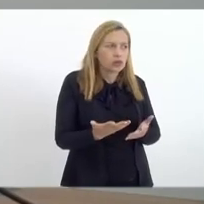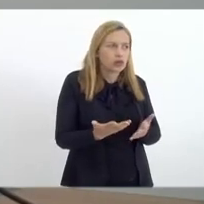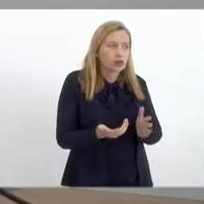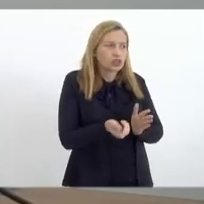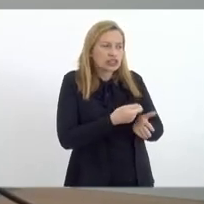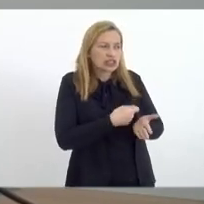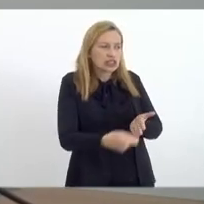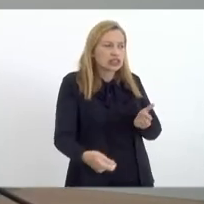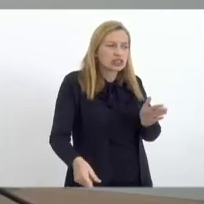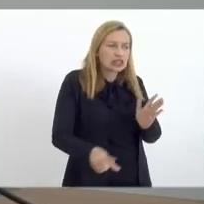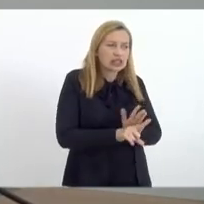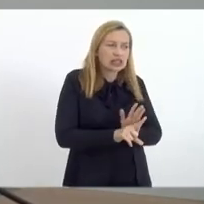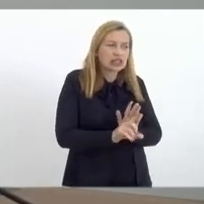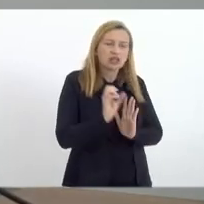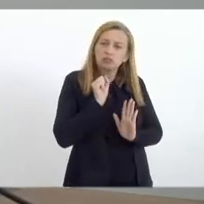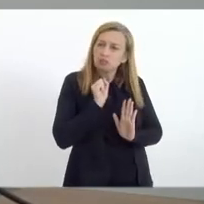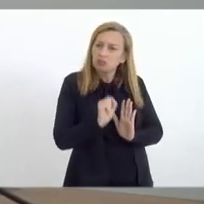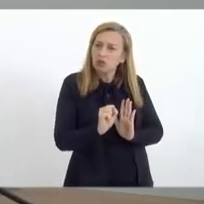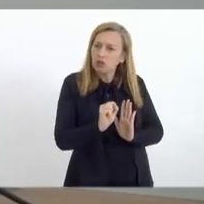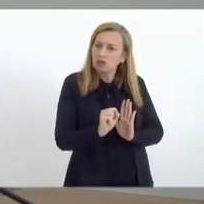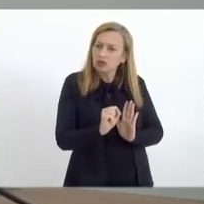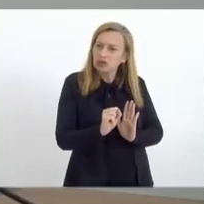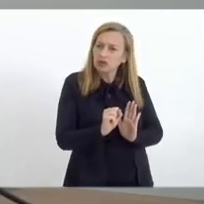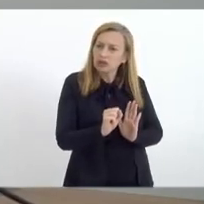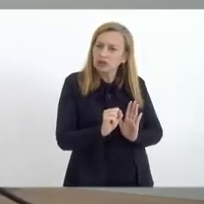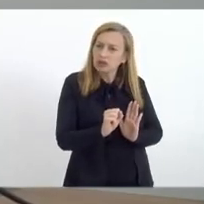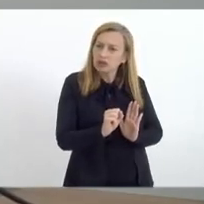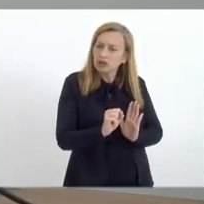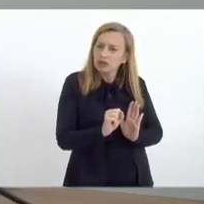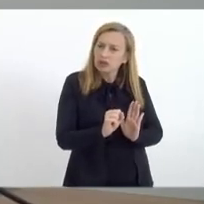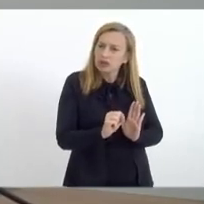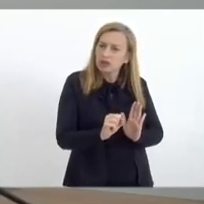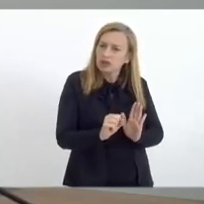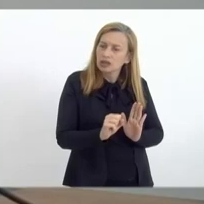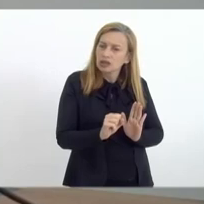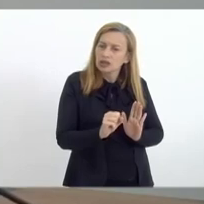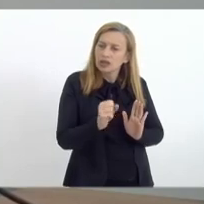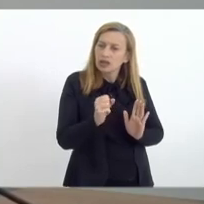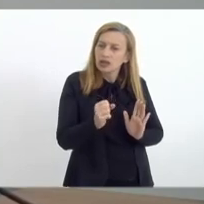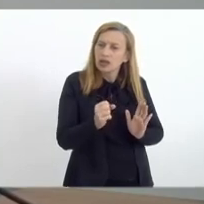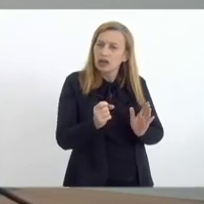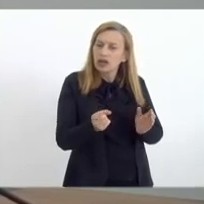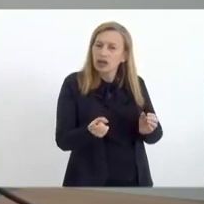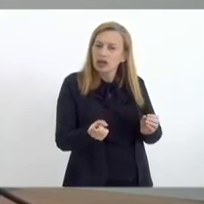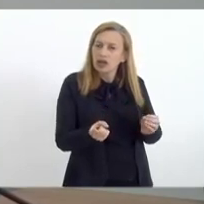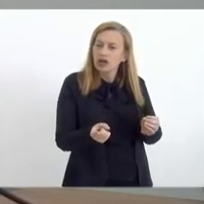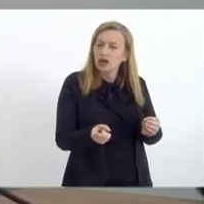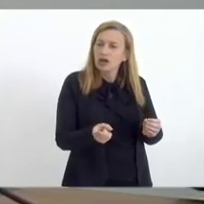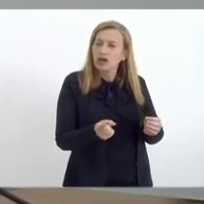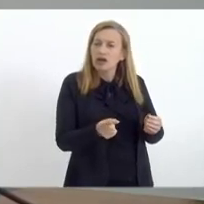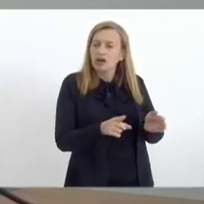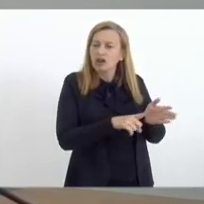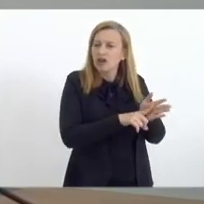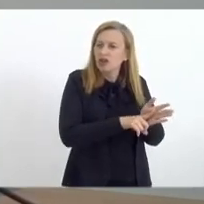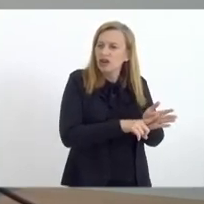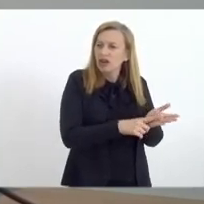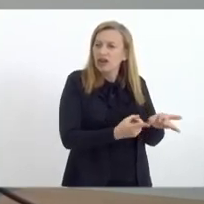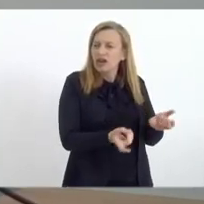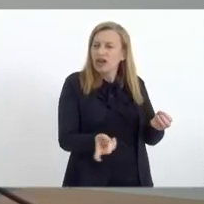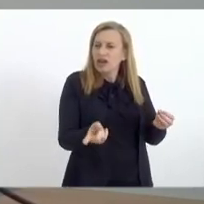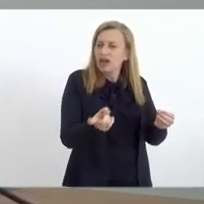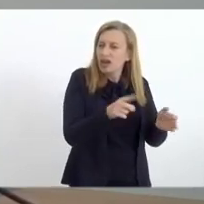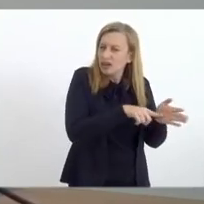lei que passe então a ser colocado como revisões necessárias, futuras, reavaliação de impactos,